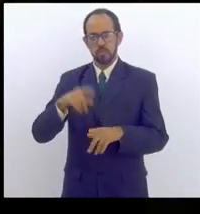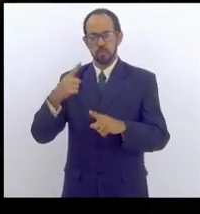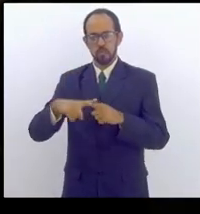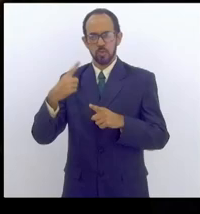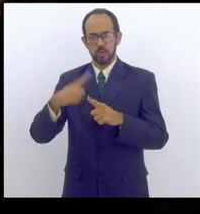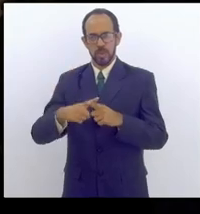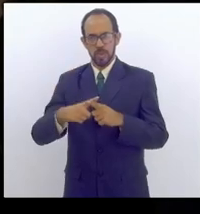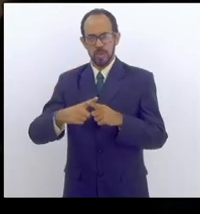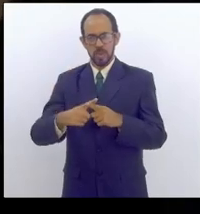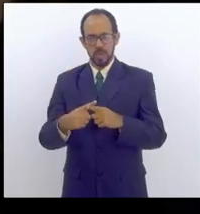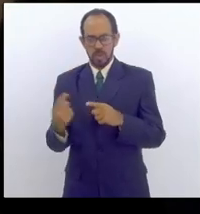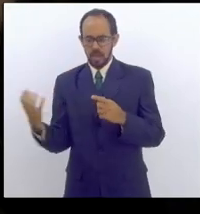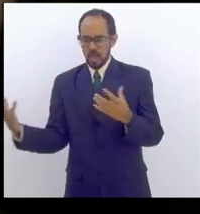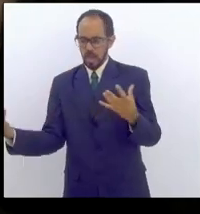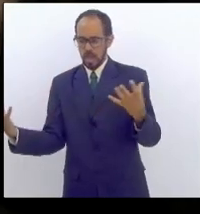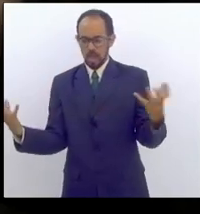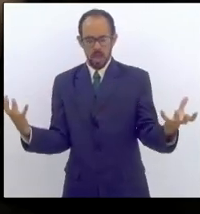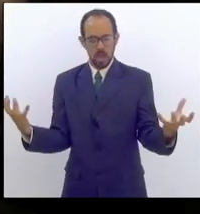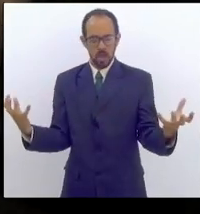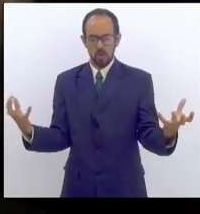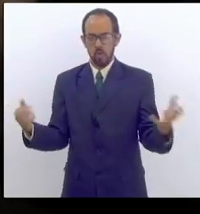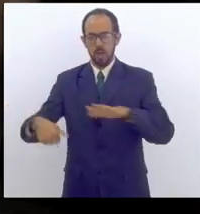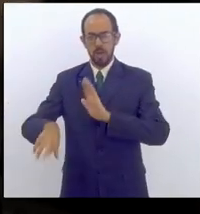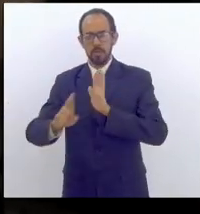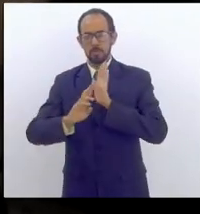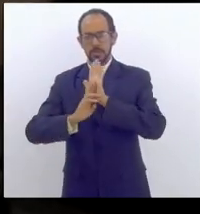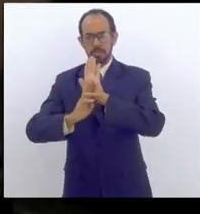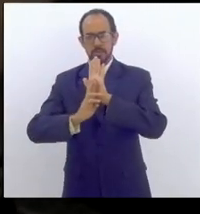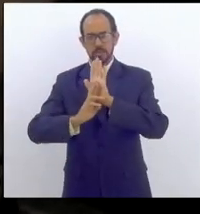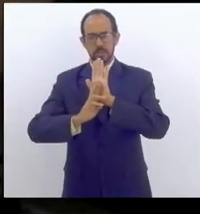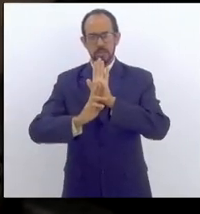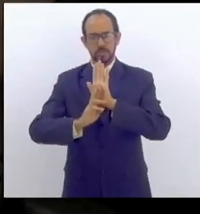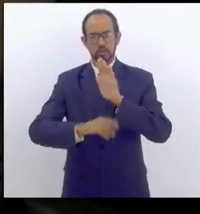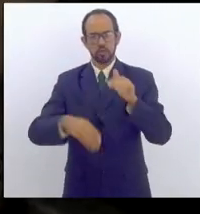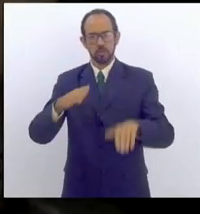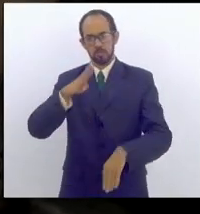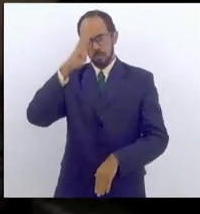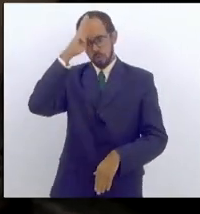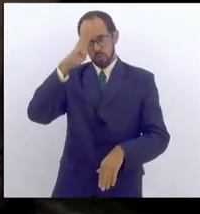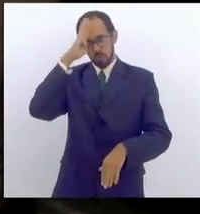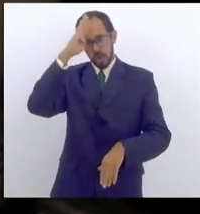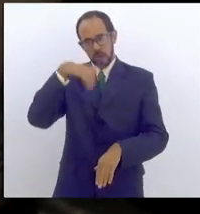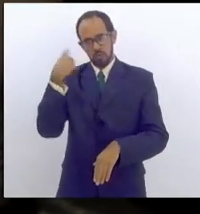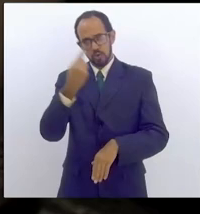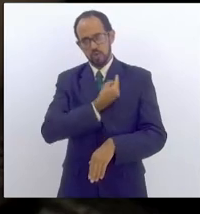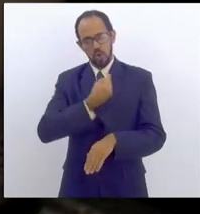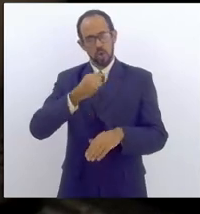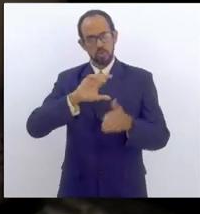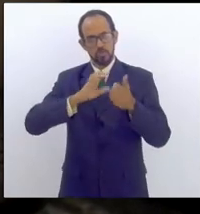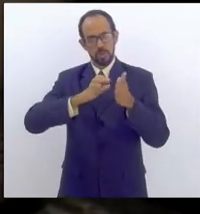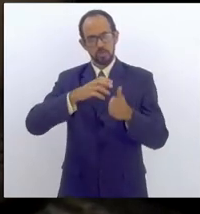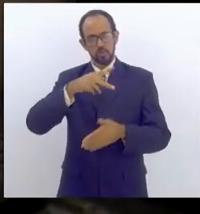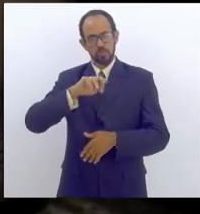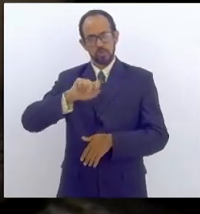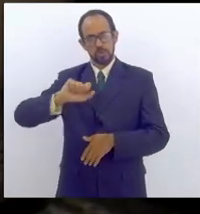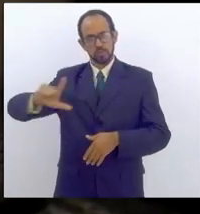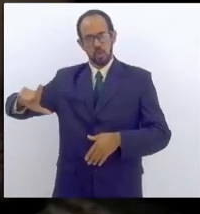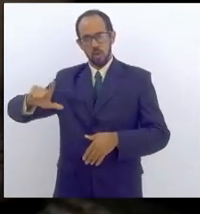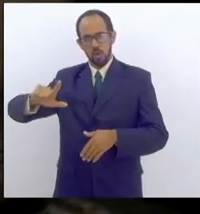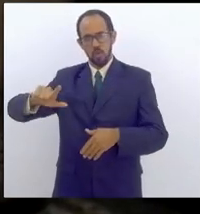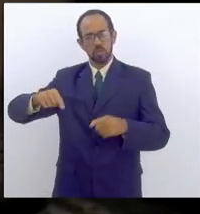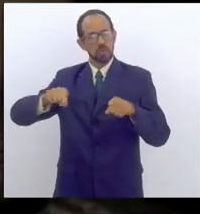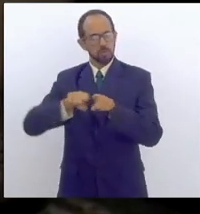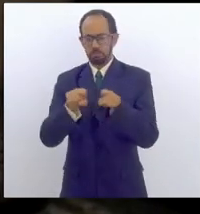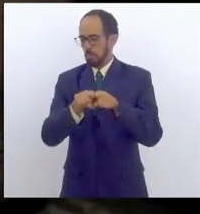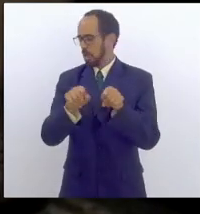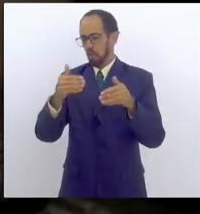das duas chapas representantes do partido de Jair Messias Bolsonaro, da qual nós do PSOL fomos historicamente oposição.